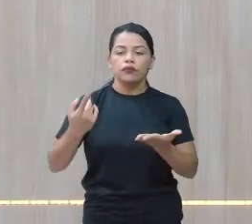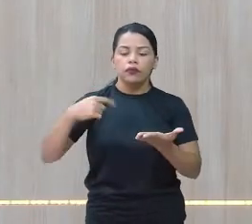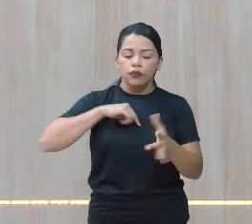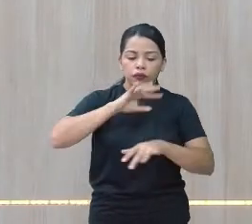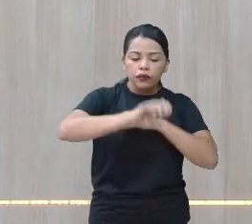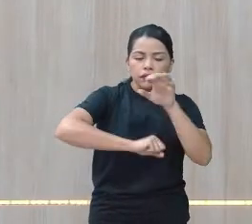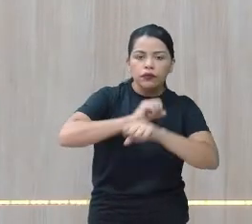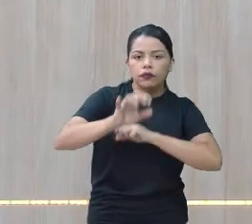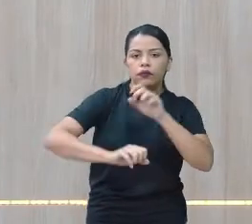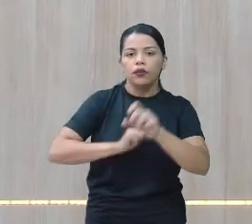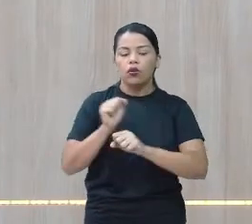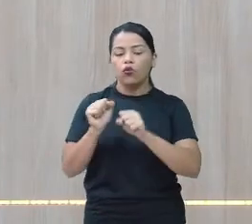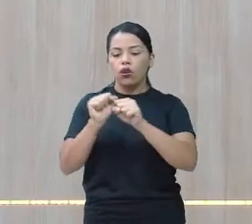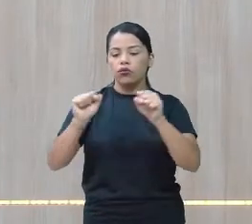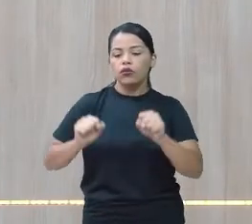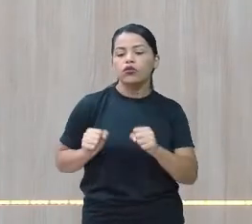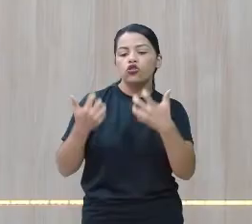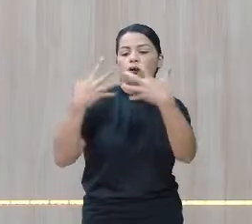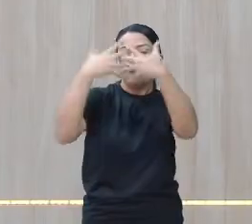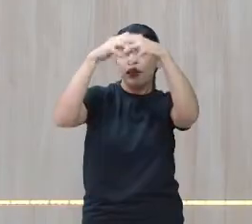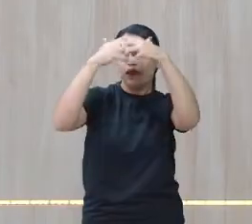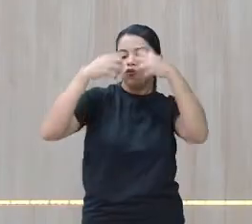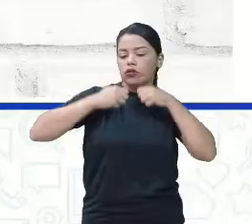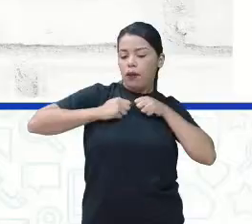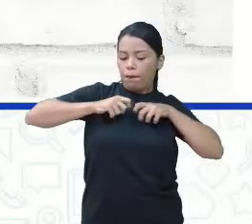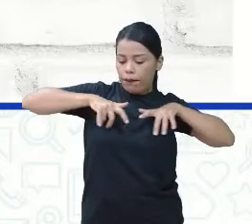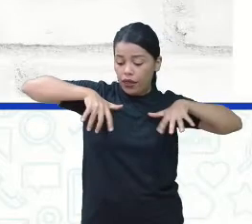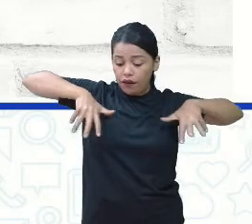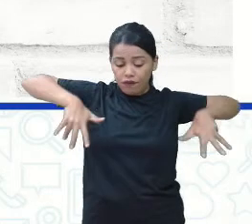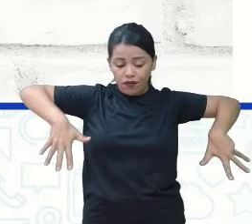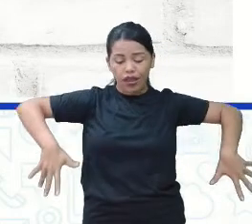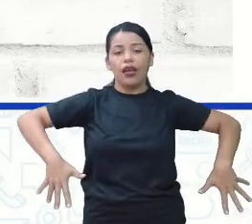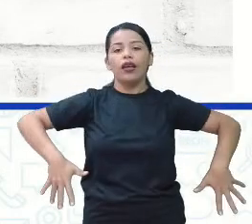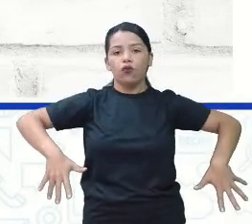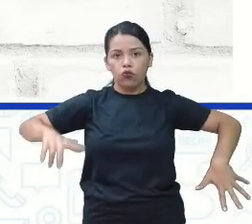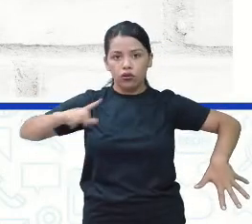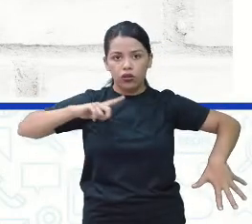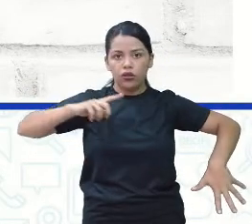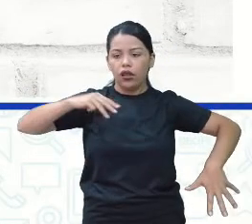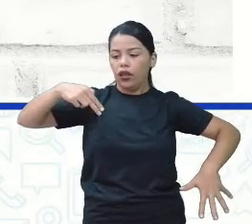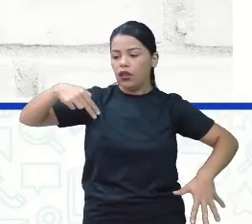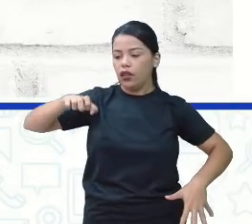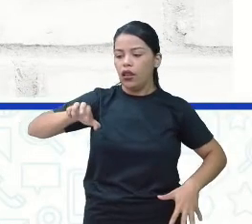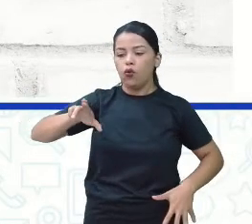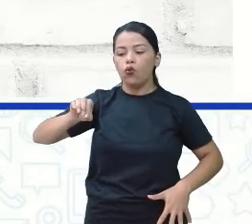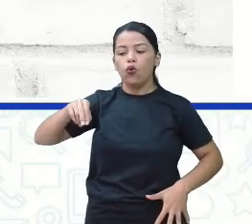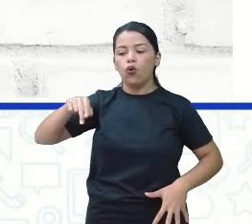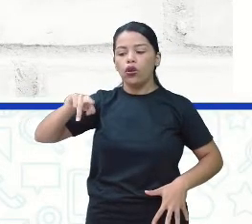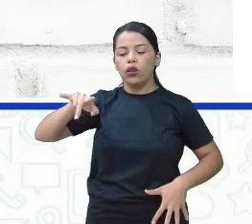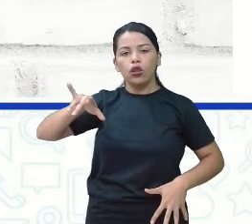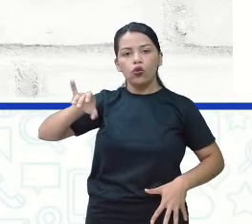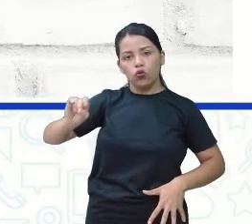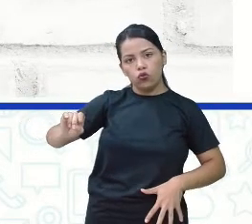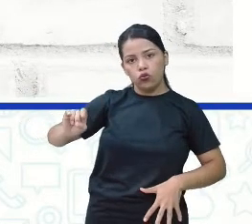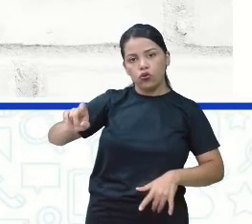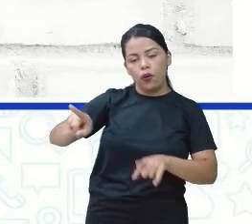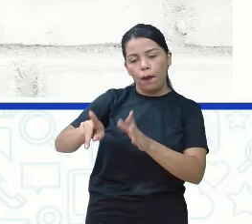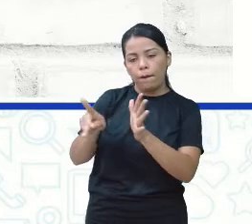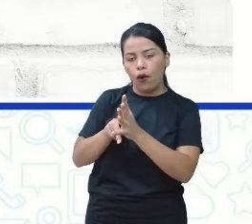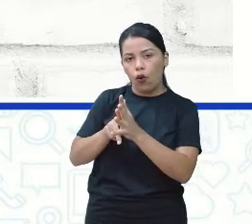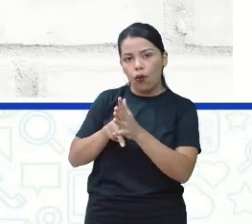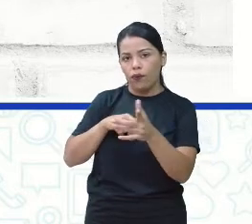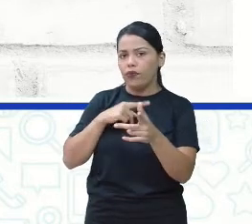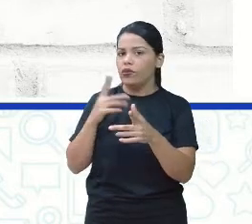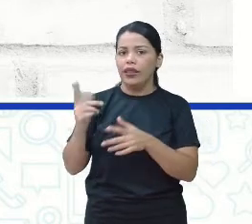nervoso, né, periférico, autônomo, aquele que tem os neurônios motores e que são aí involuntários. E